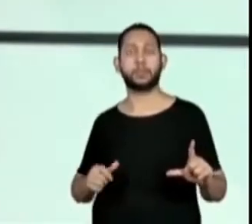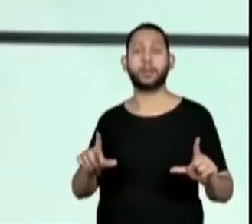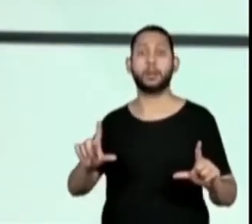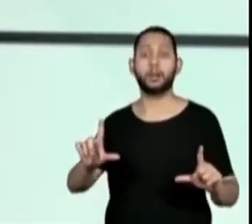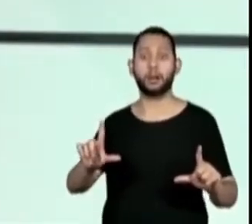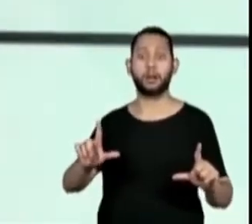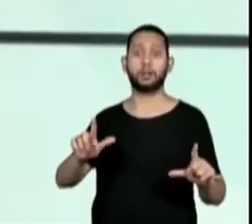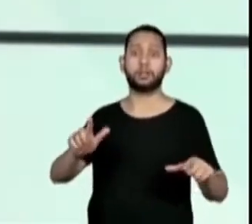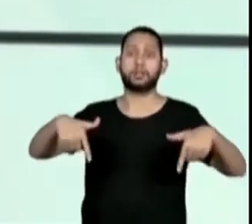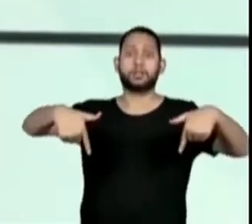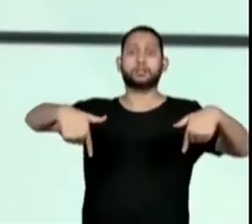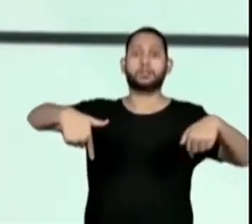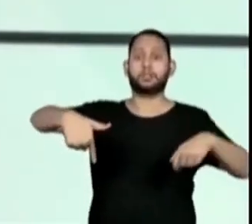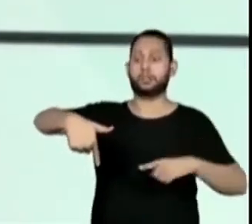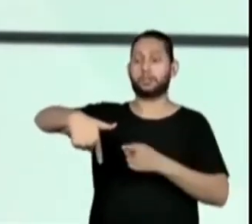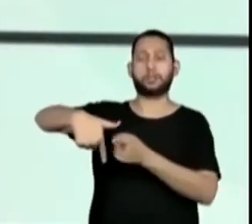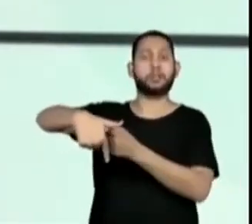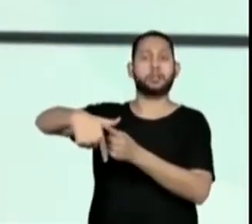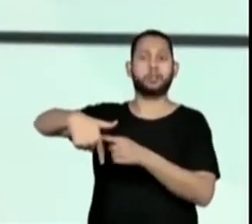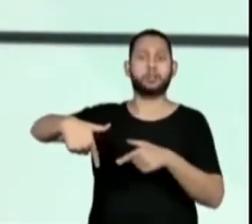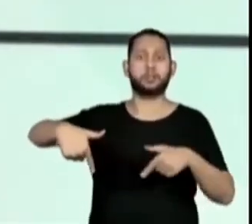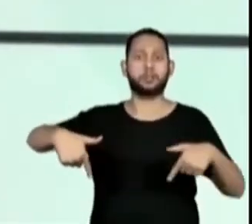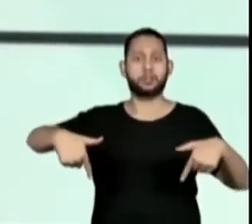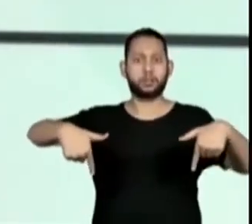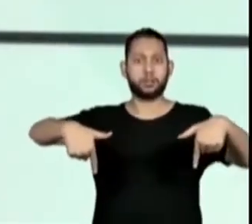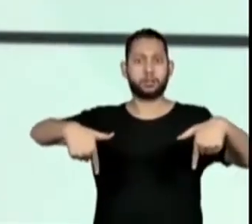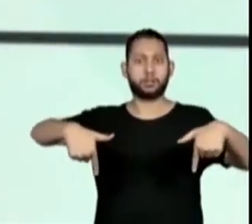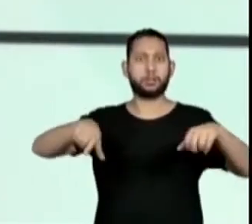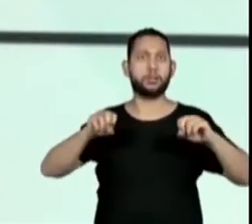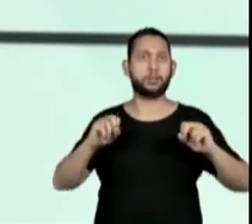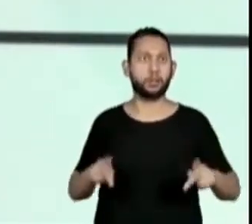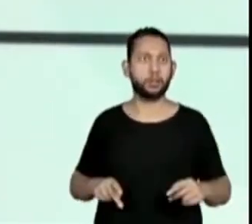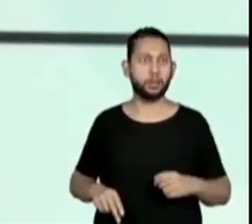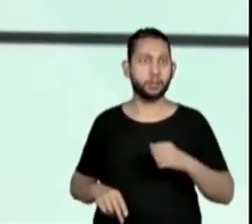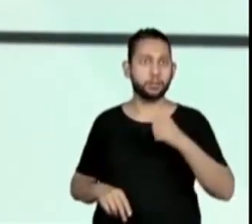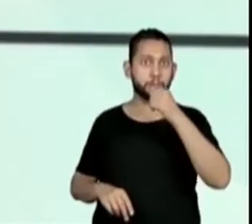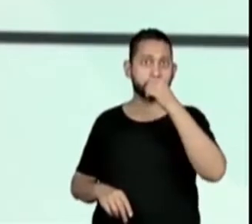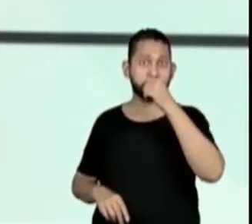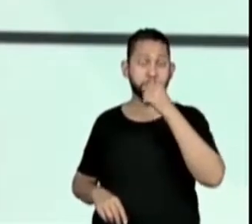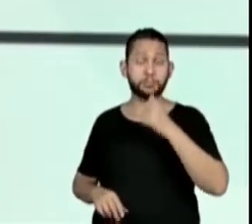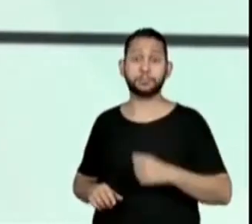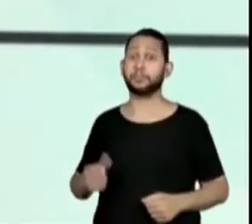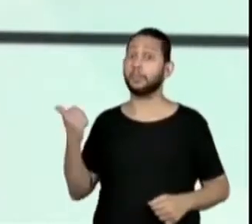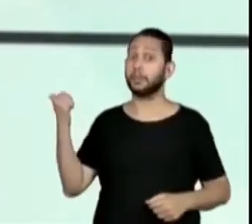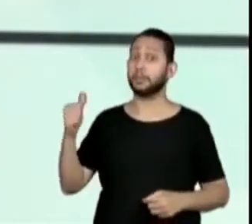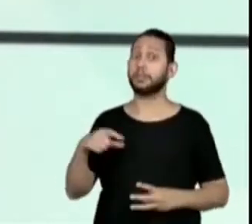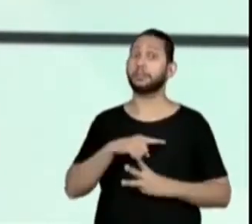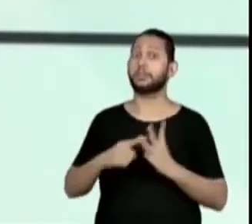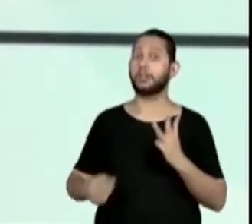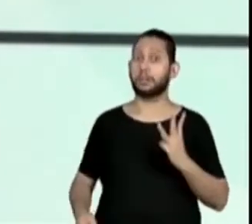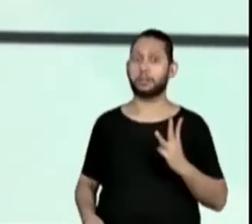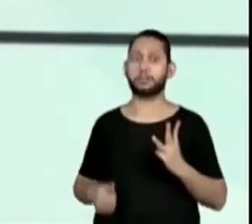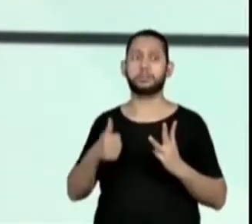tem? Também tem. Ok? Turma,